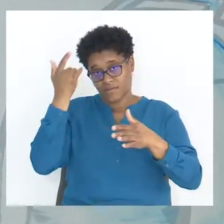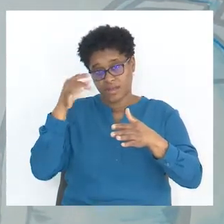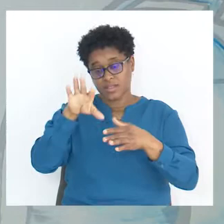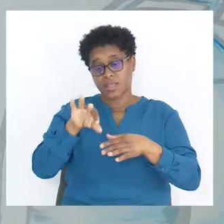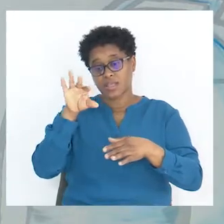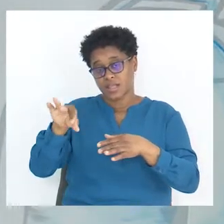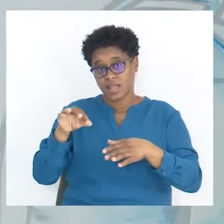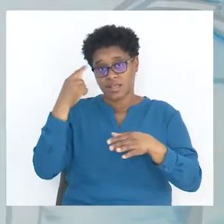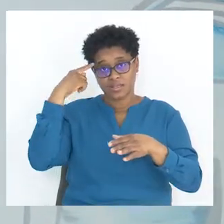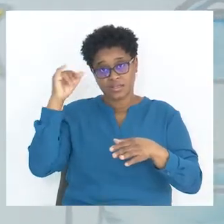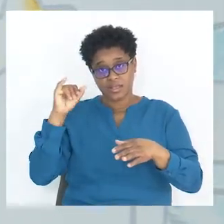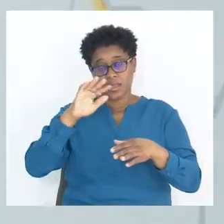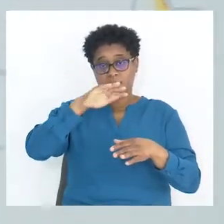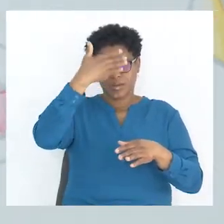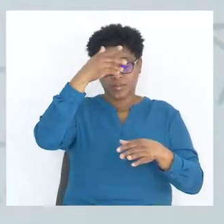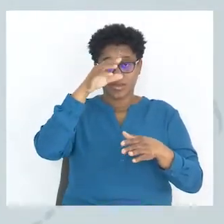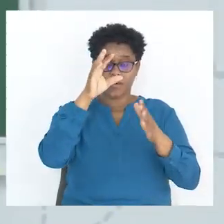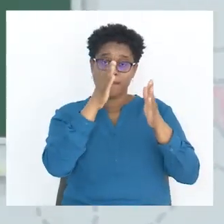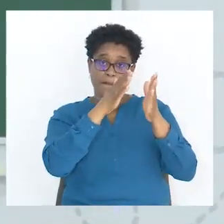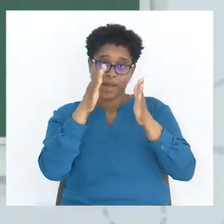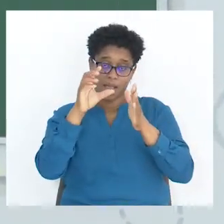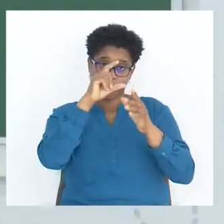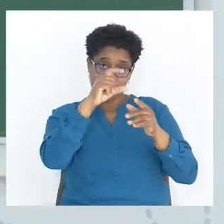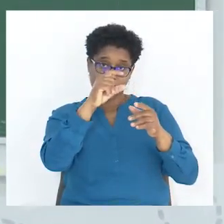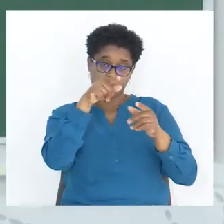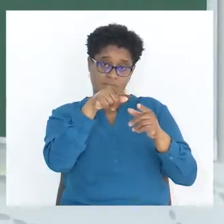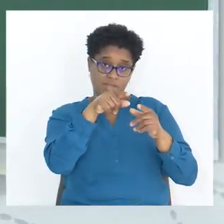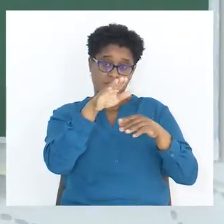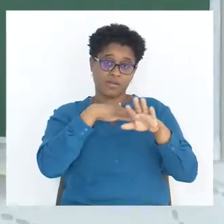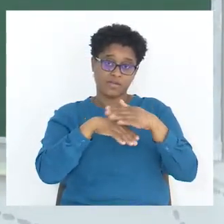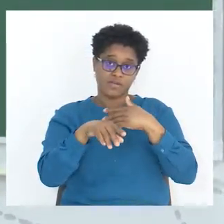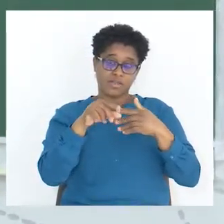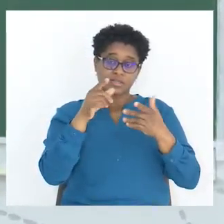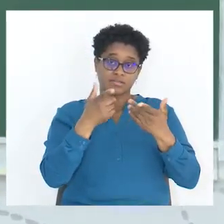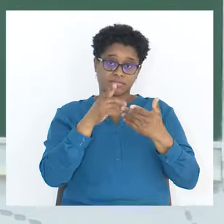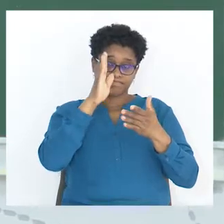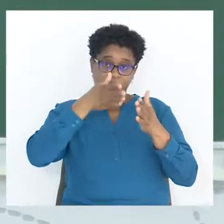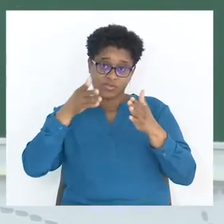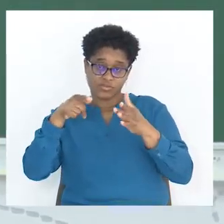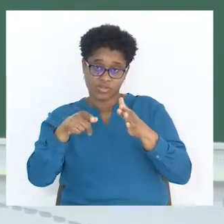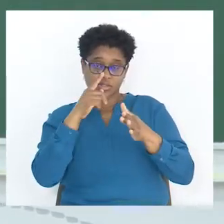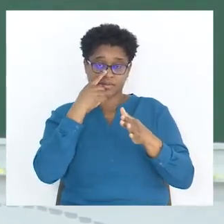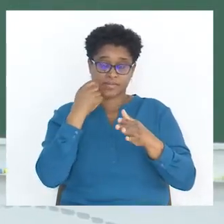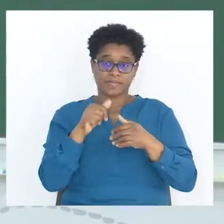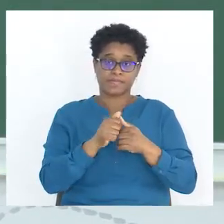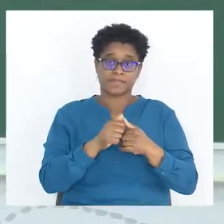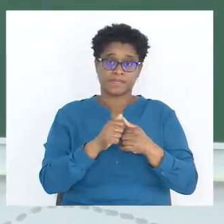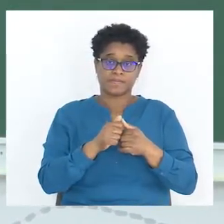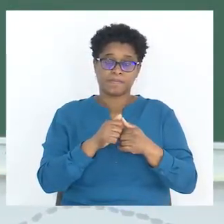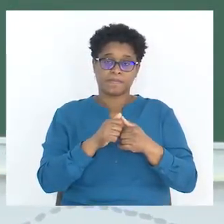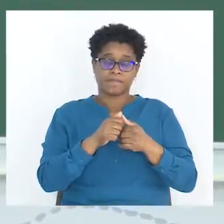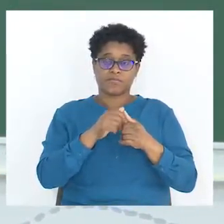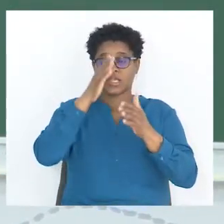ideias. O primeiro parágrafo é este. Então vais fazer a divisão do texto. Ok? Divisão